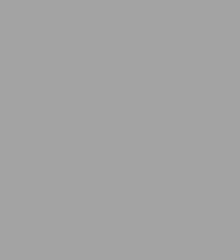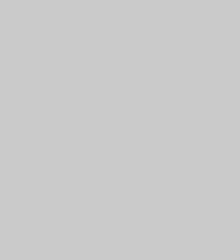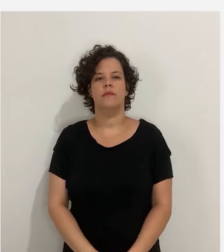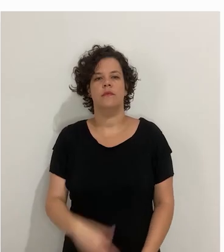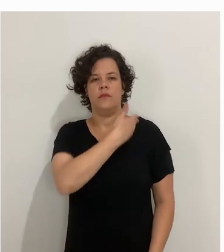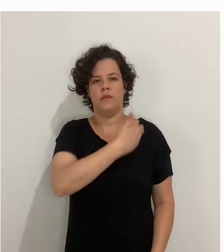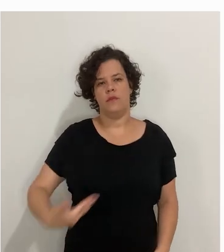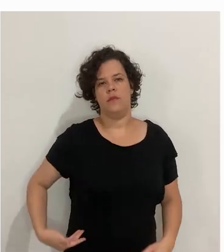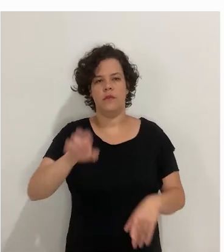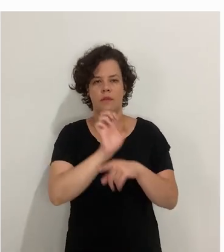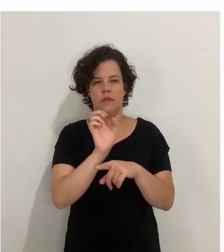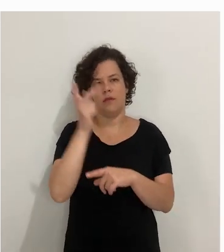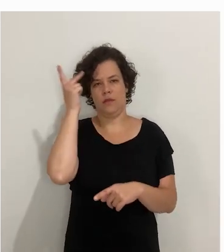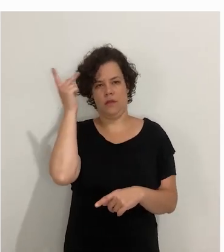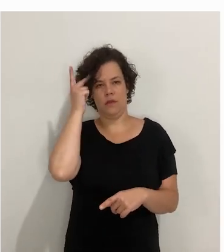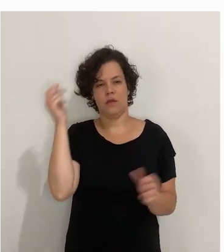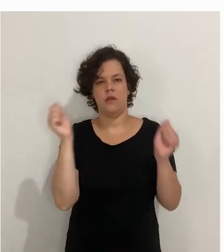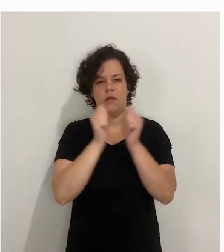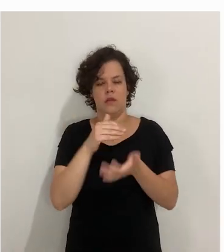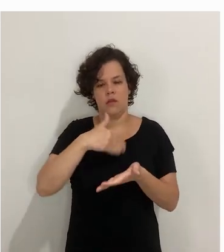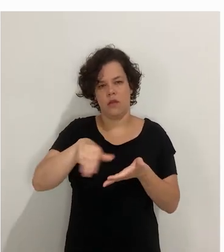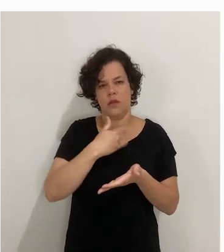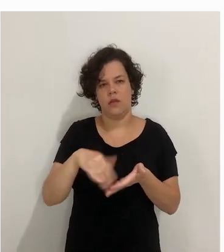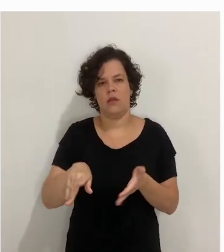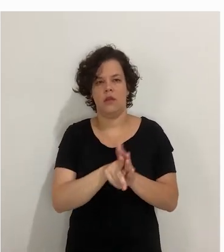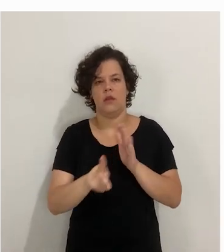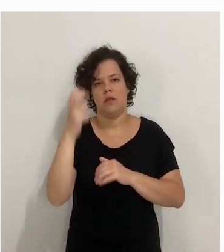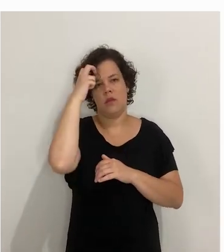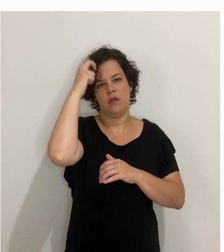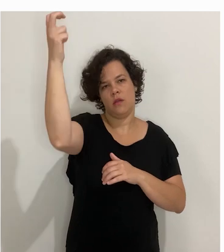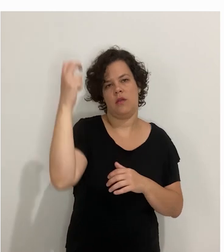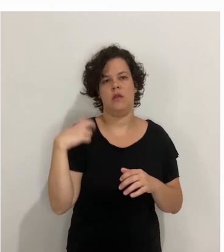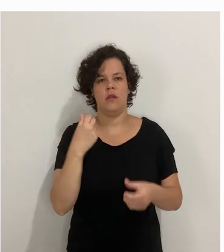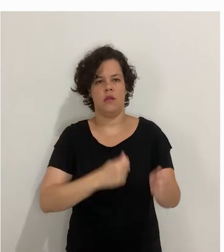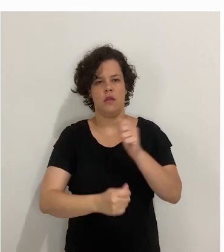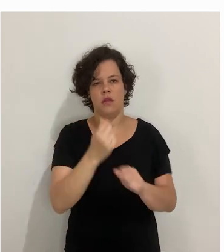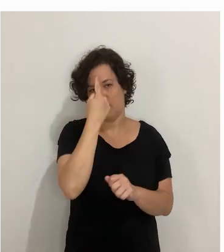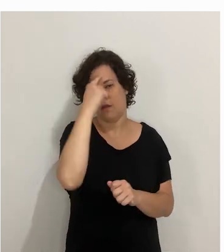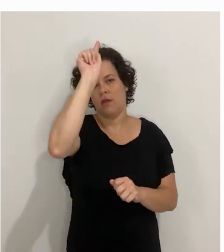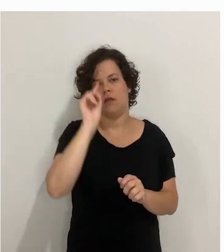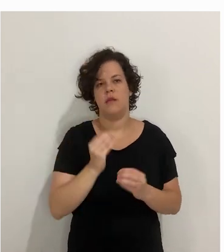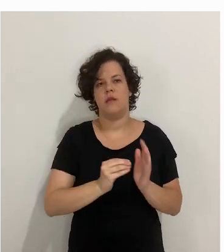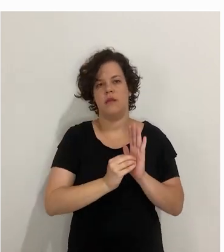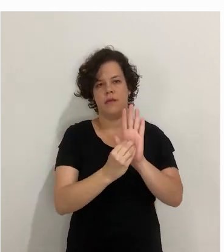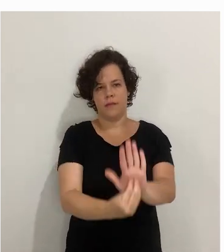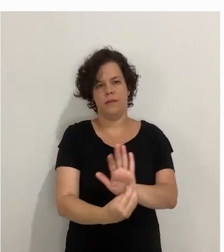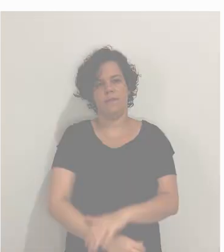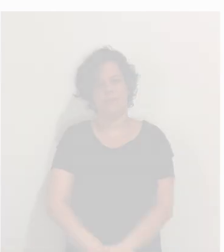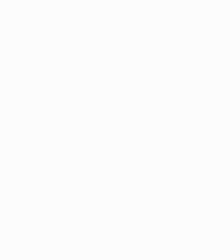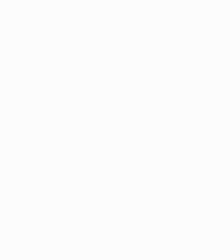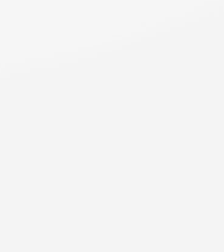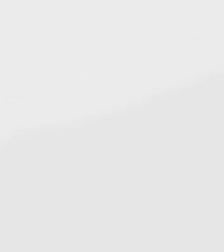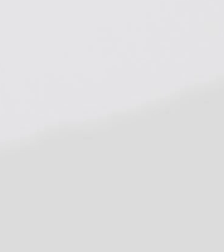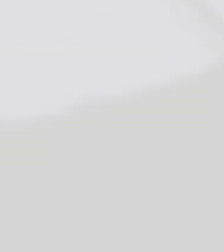Governo do Estado de São Paulo, por meio da Secretaria de Cultura e Economia Criativa, apresenta Jardim de Pandora, Raquel Fayad. Curadoria,